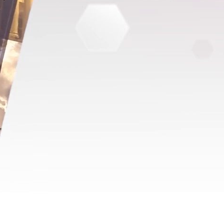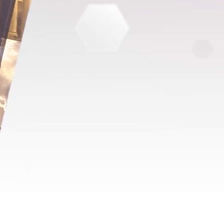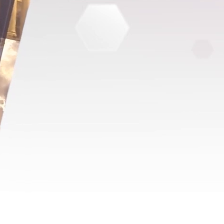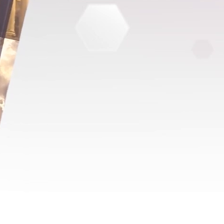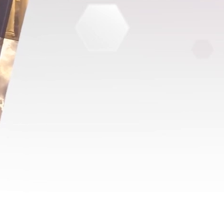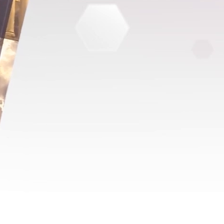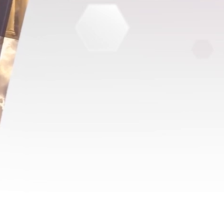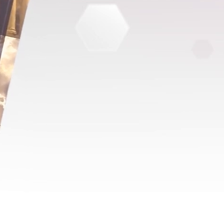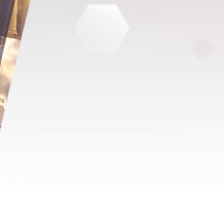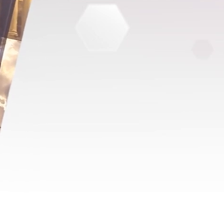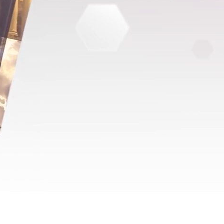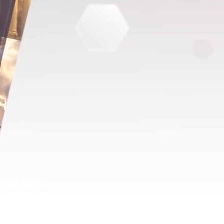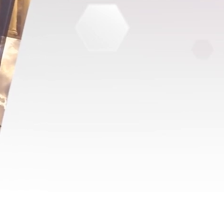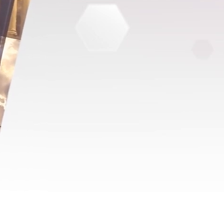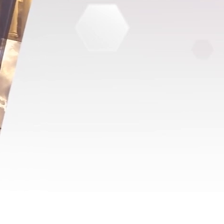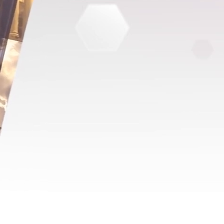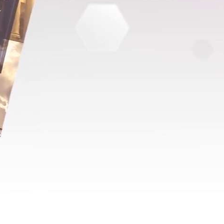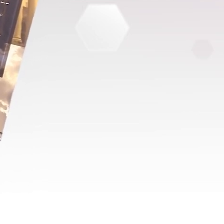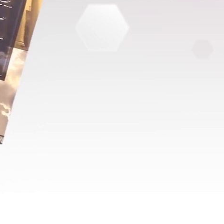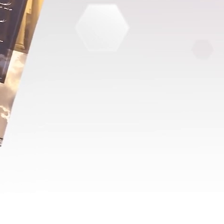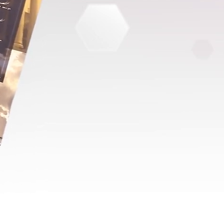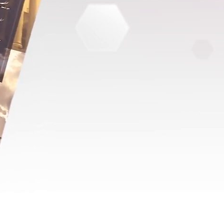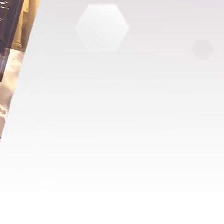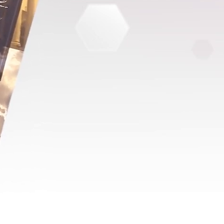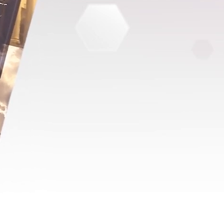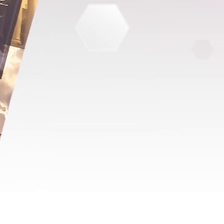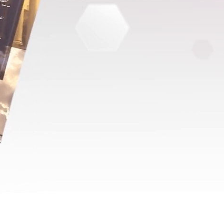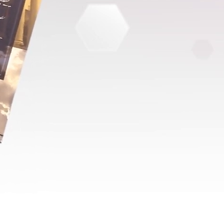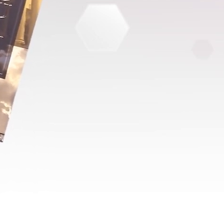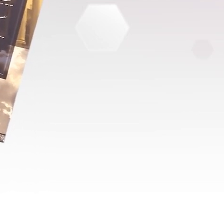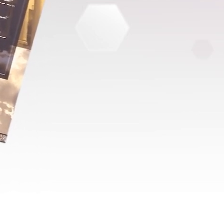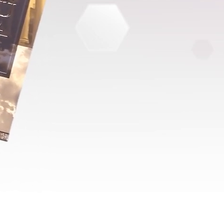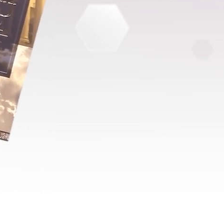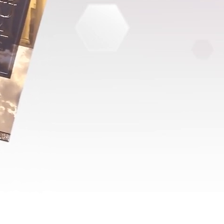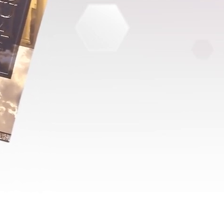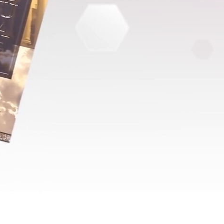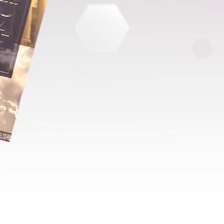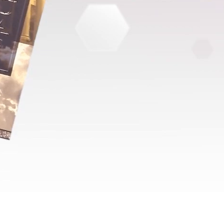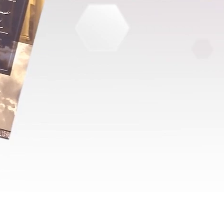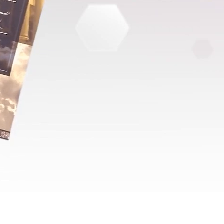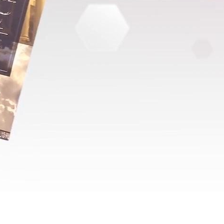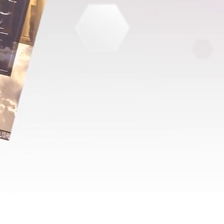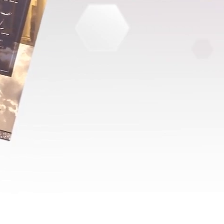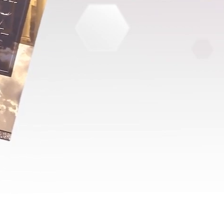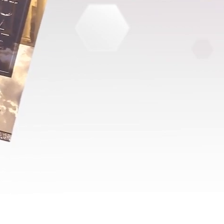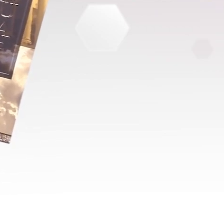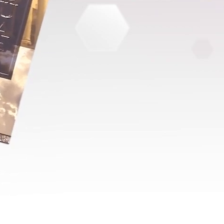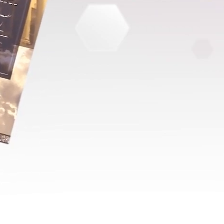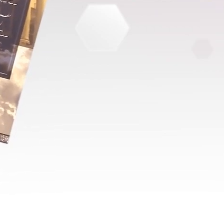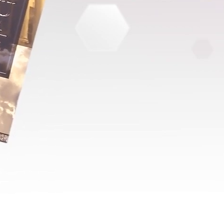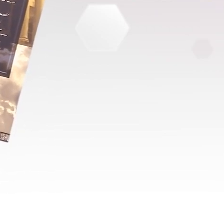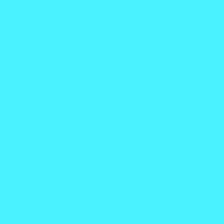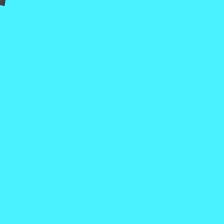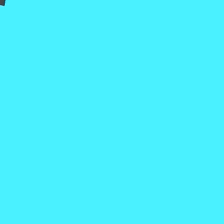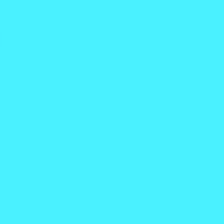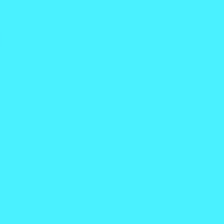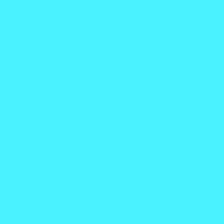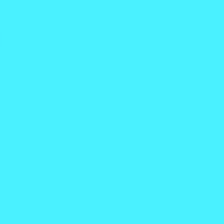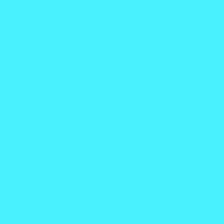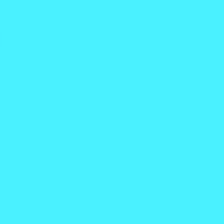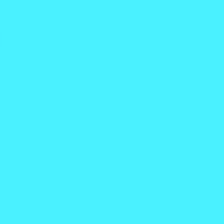31 3491 2266 ou acesse o site www.editoragetsemani.com.br.